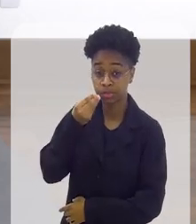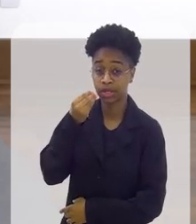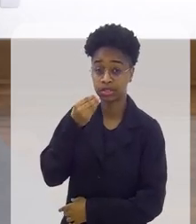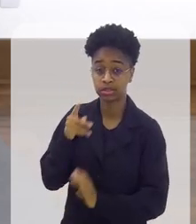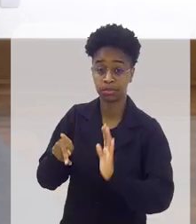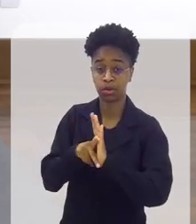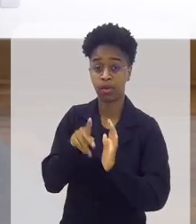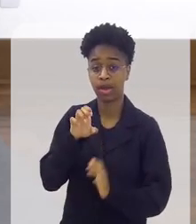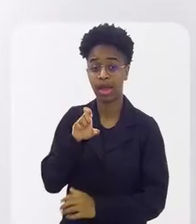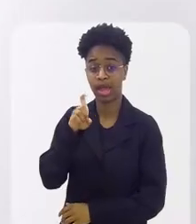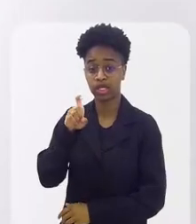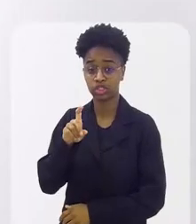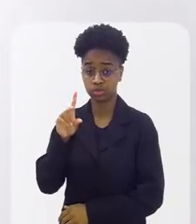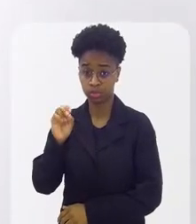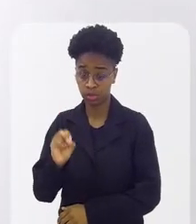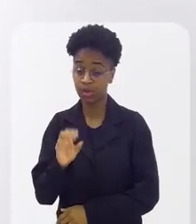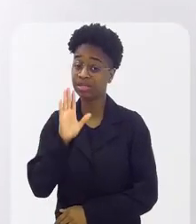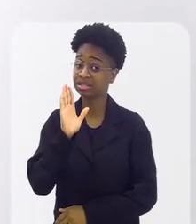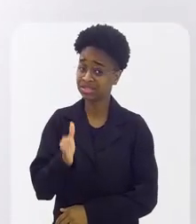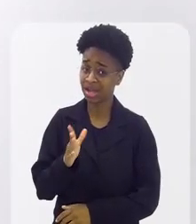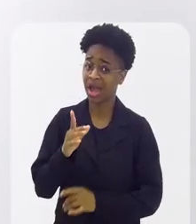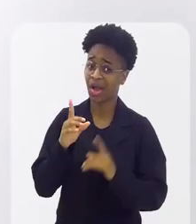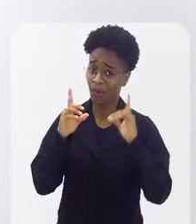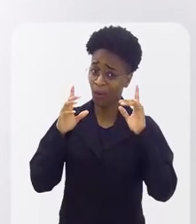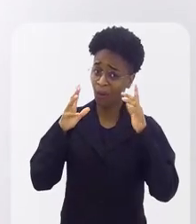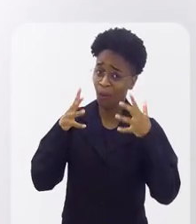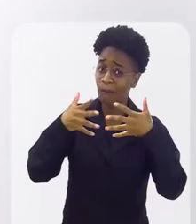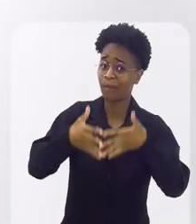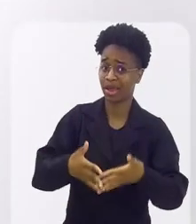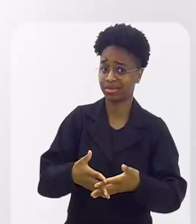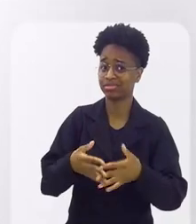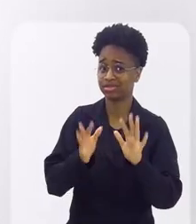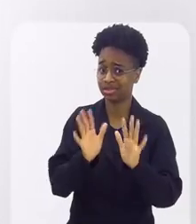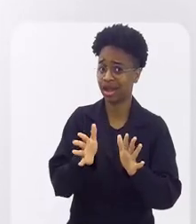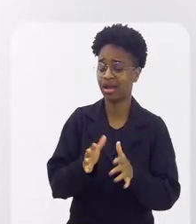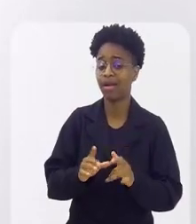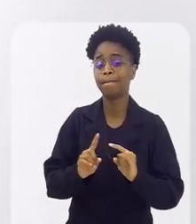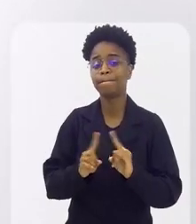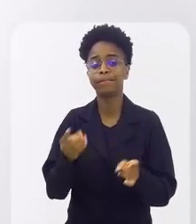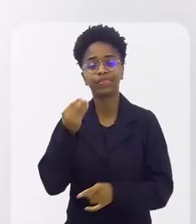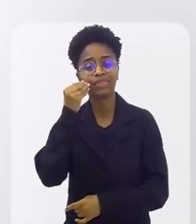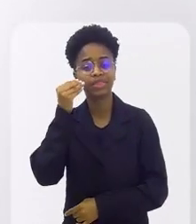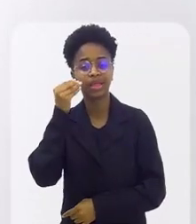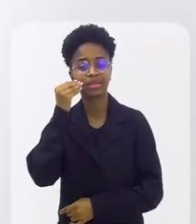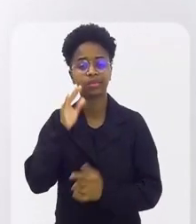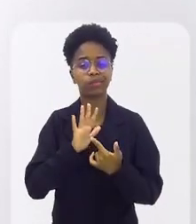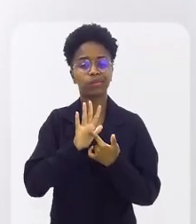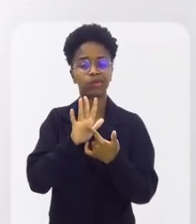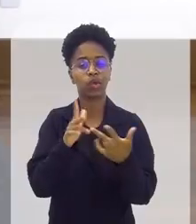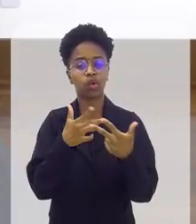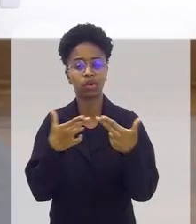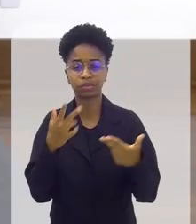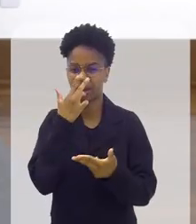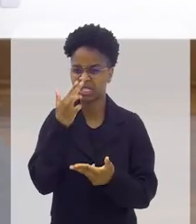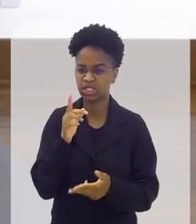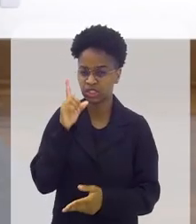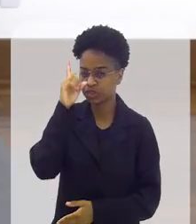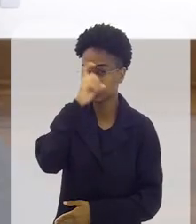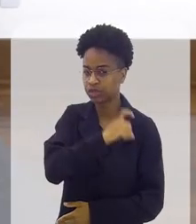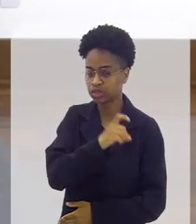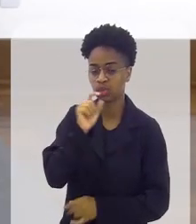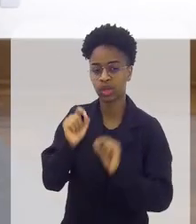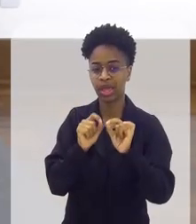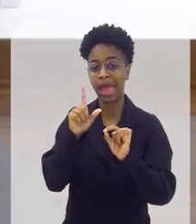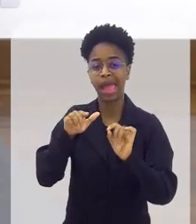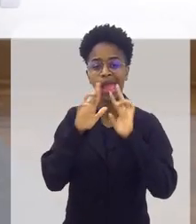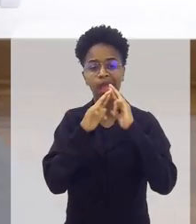própria experiência da Expo já é complexa por si só. Ela já tenta fazer algo que é tão